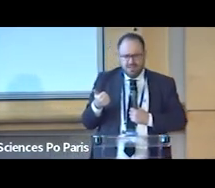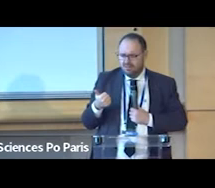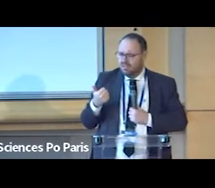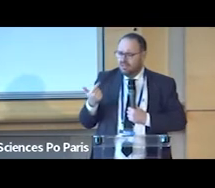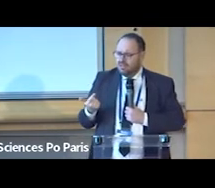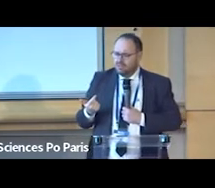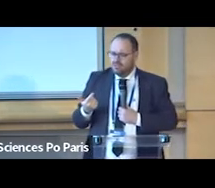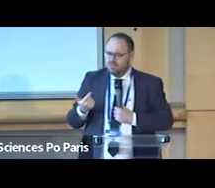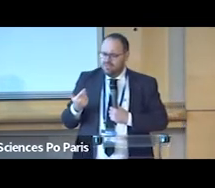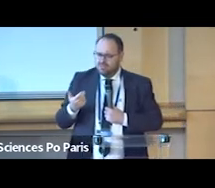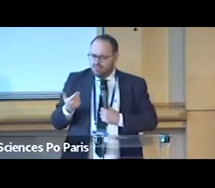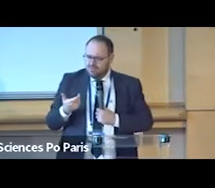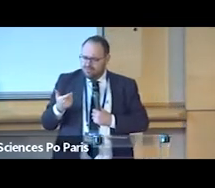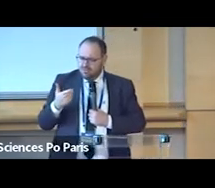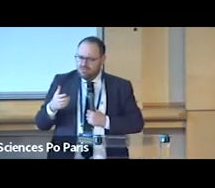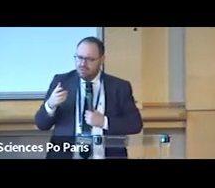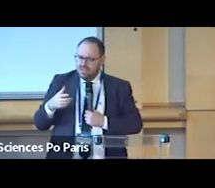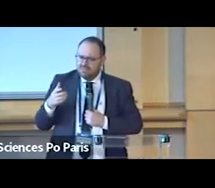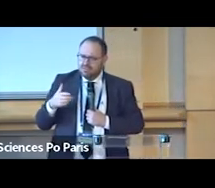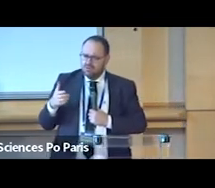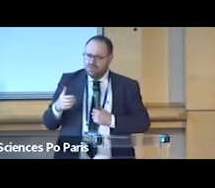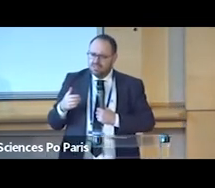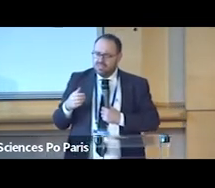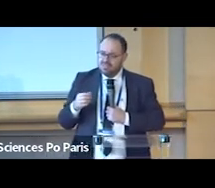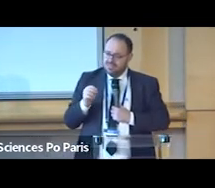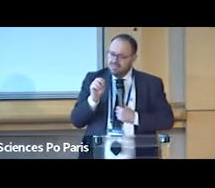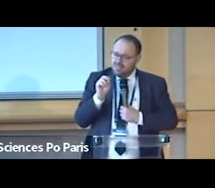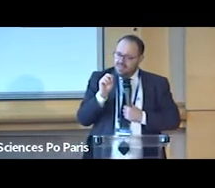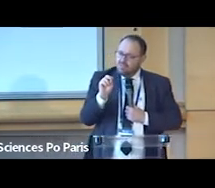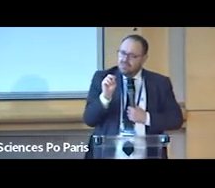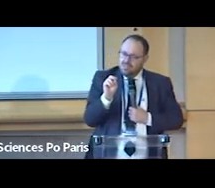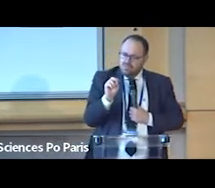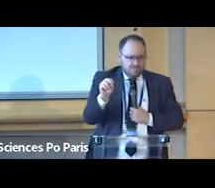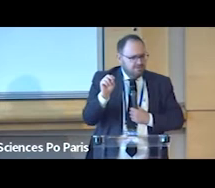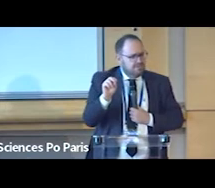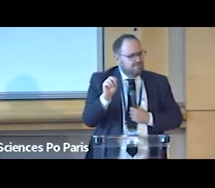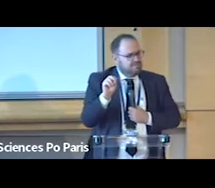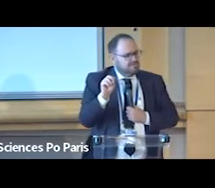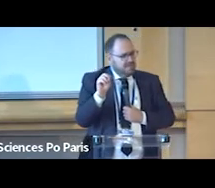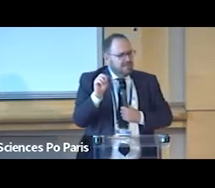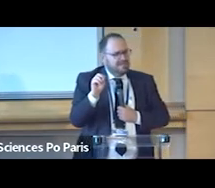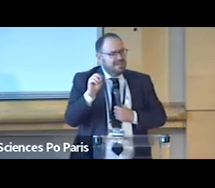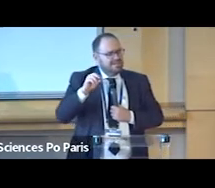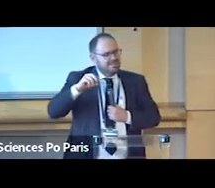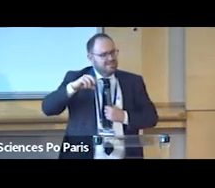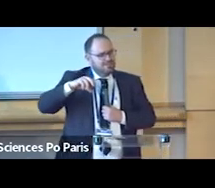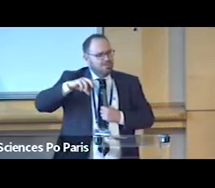racial. Segundo desafio, um desafio de desigualdades econômicas, etc. E o terceiro desafio para ele